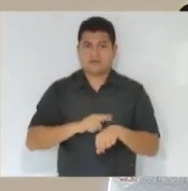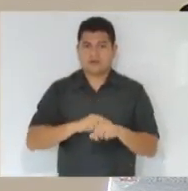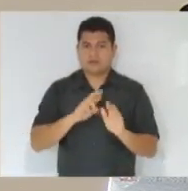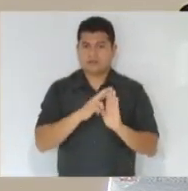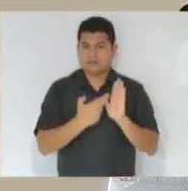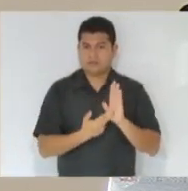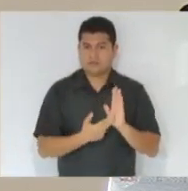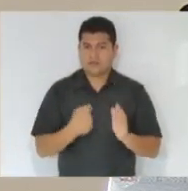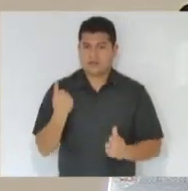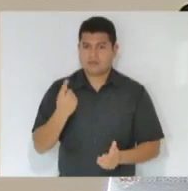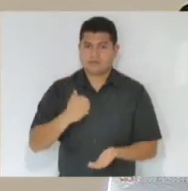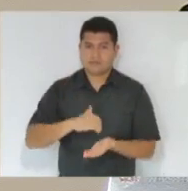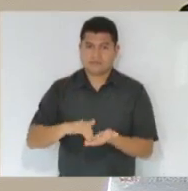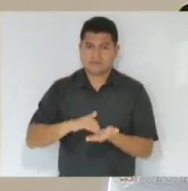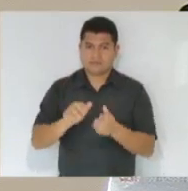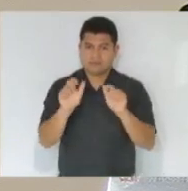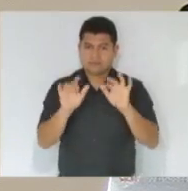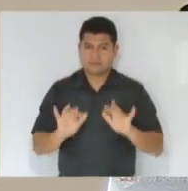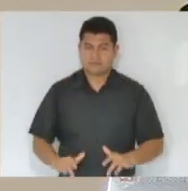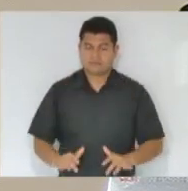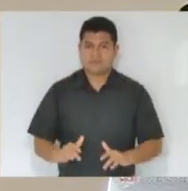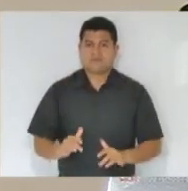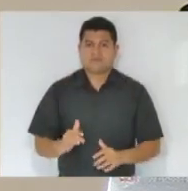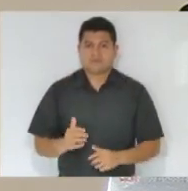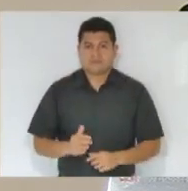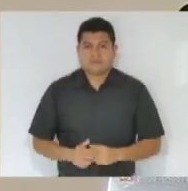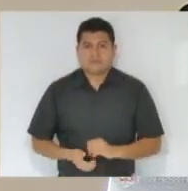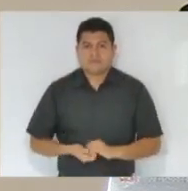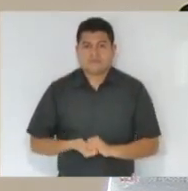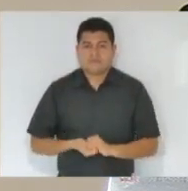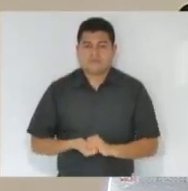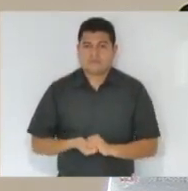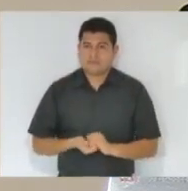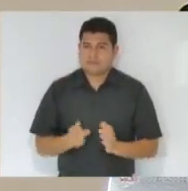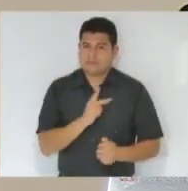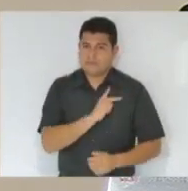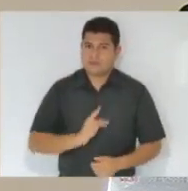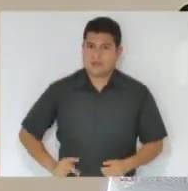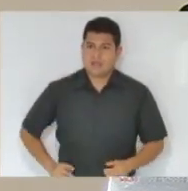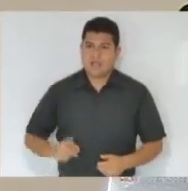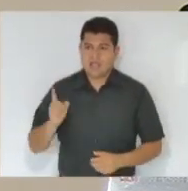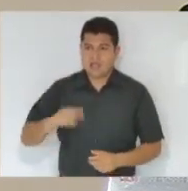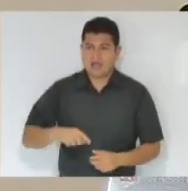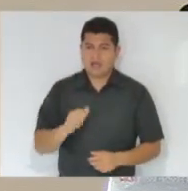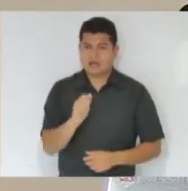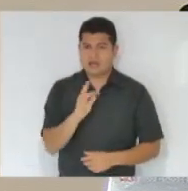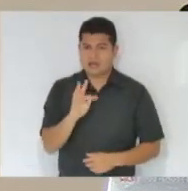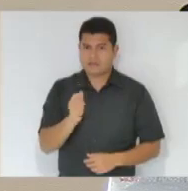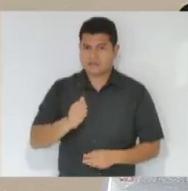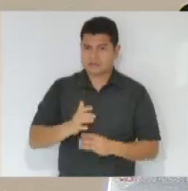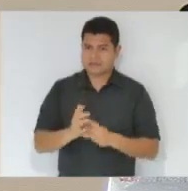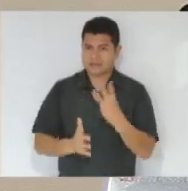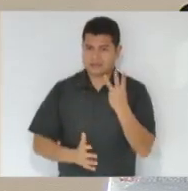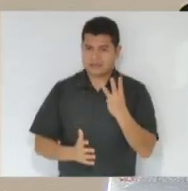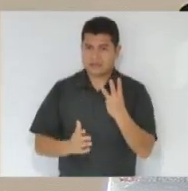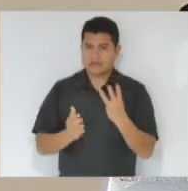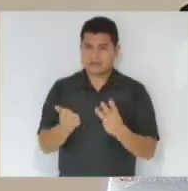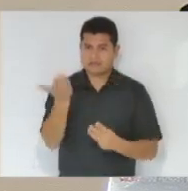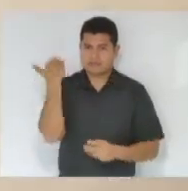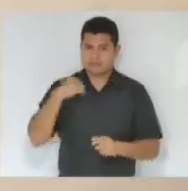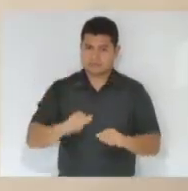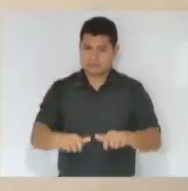primeiro secretário, lavei a presente ata. Senhor presidente, essas são as três atas das sessões